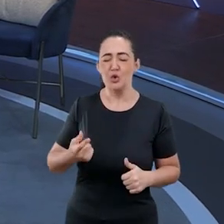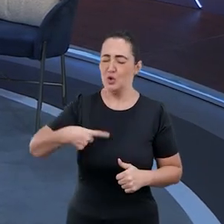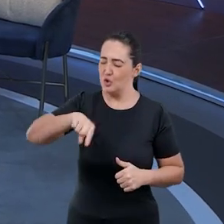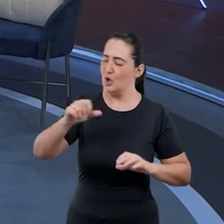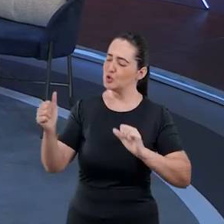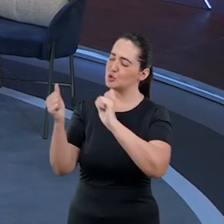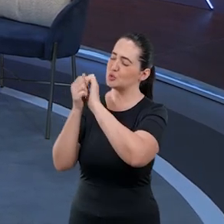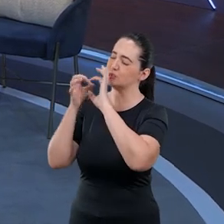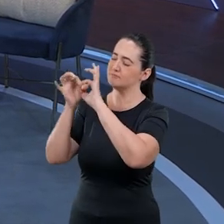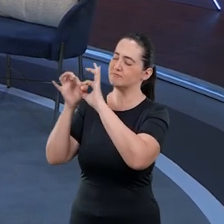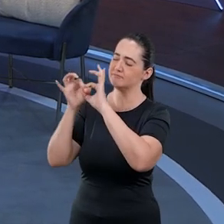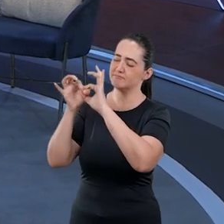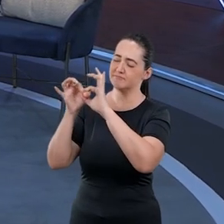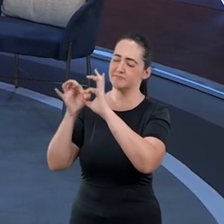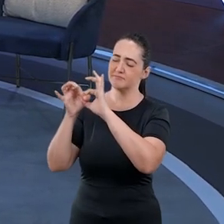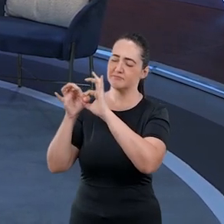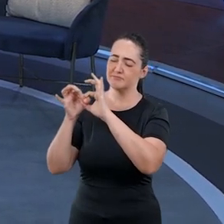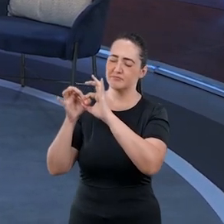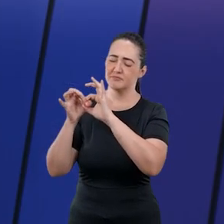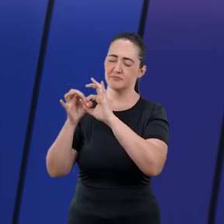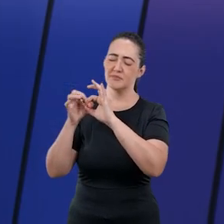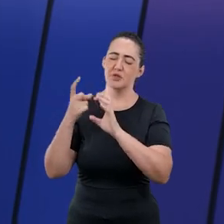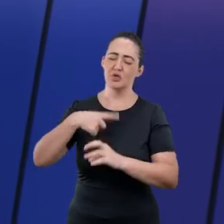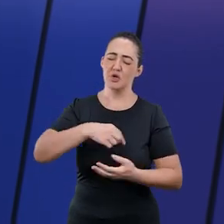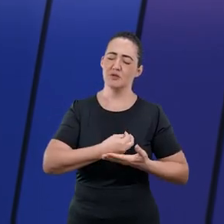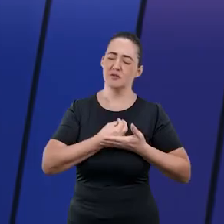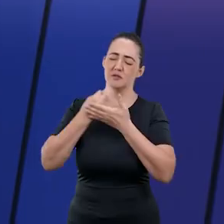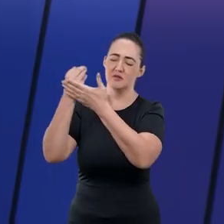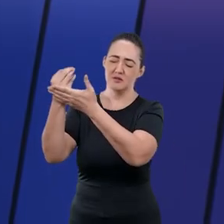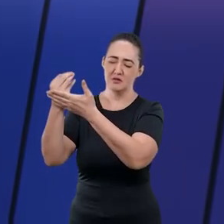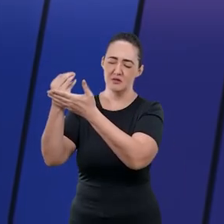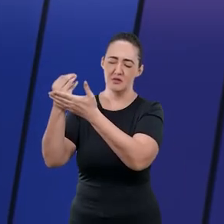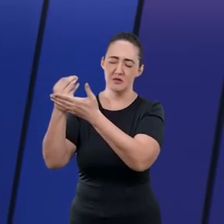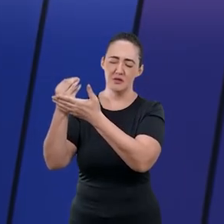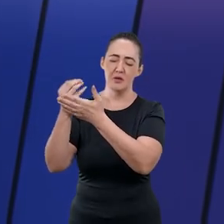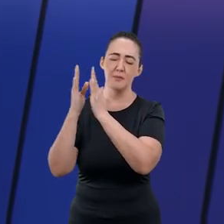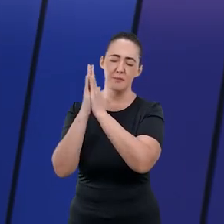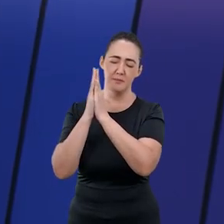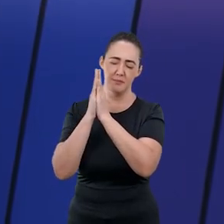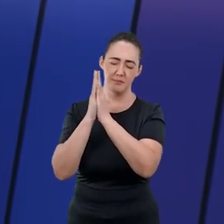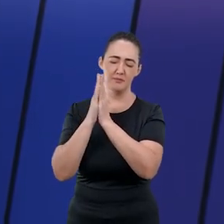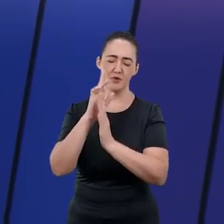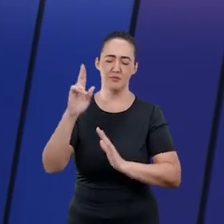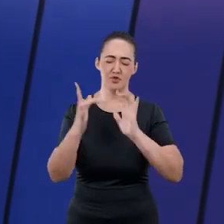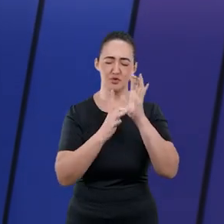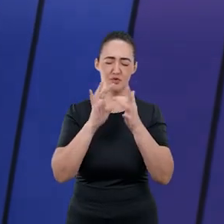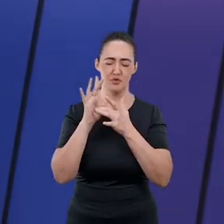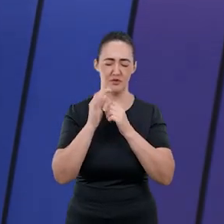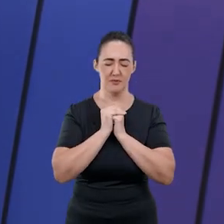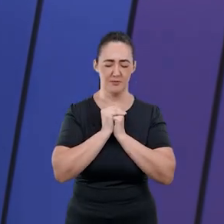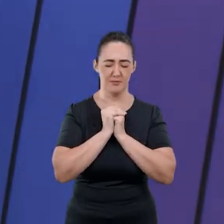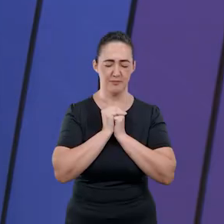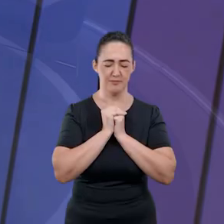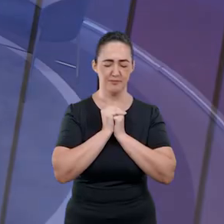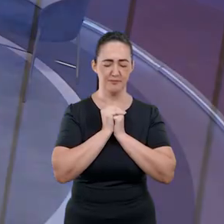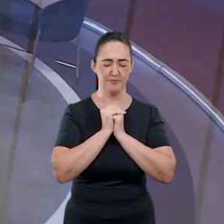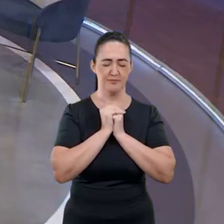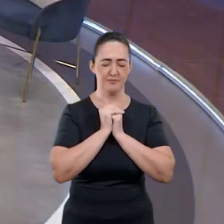contigo por todo sempre. Toma-nos em teus braços de amor, são bênçãos que eu lhe peço no nome de Jesus. Amém.